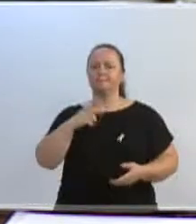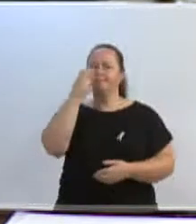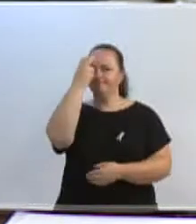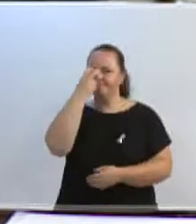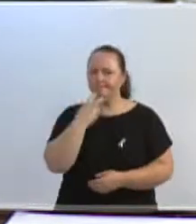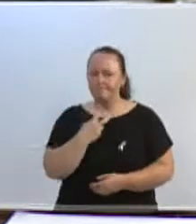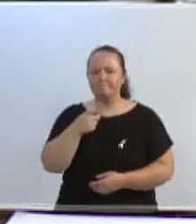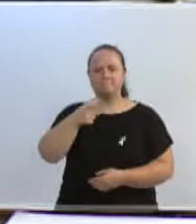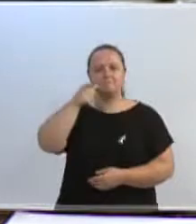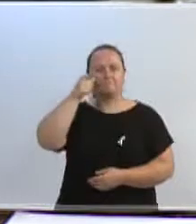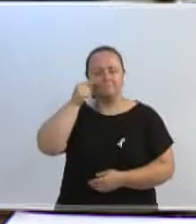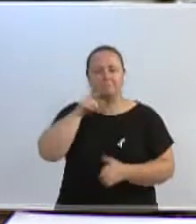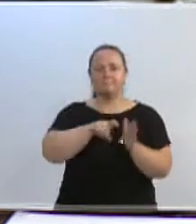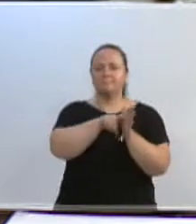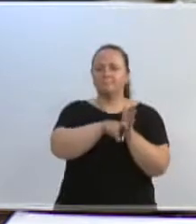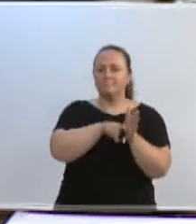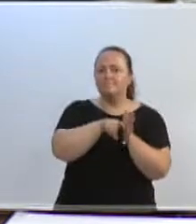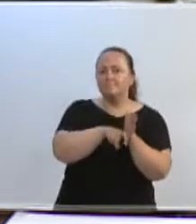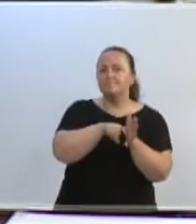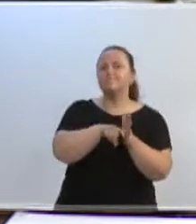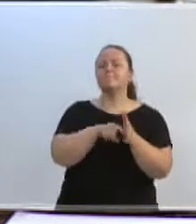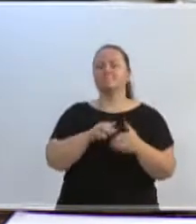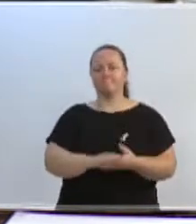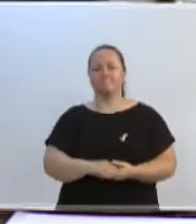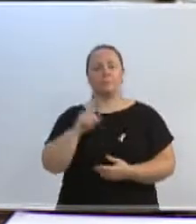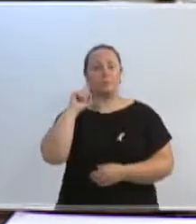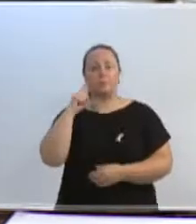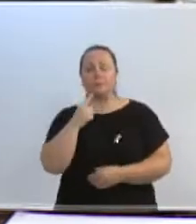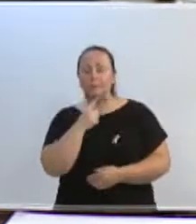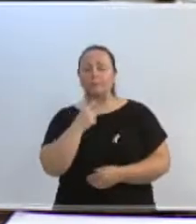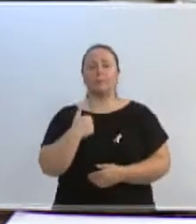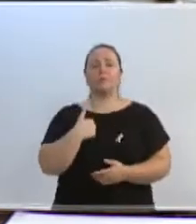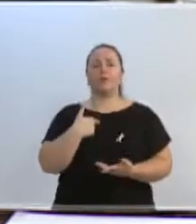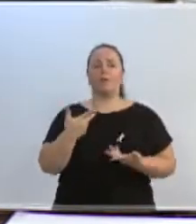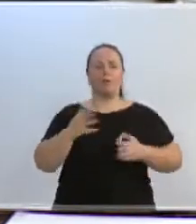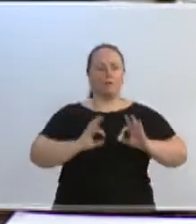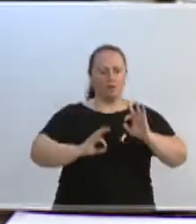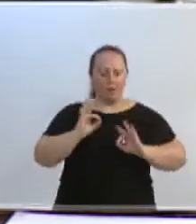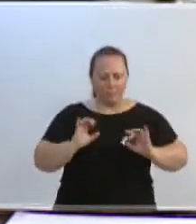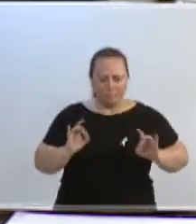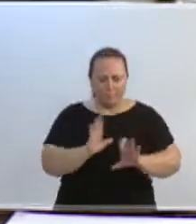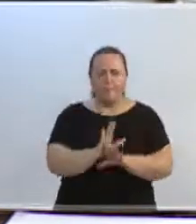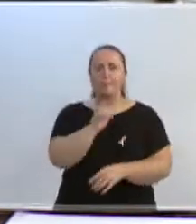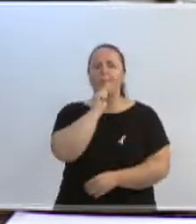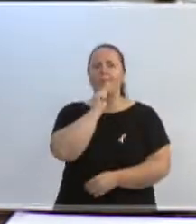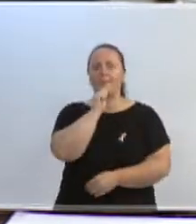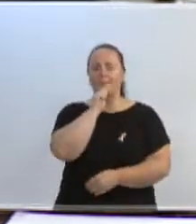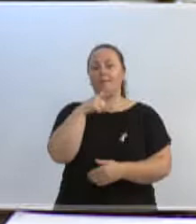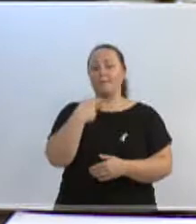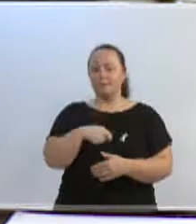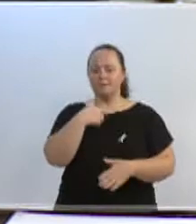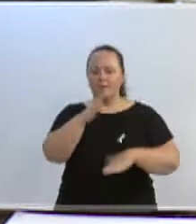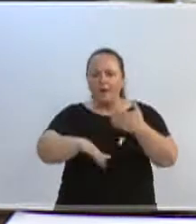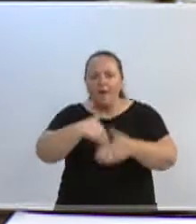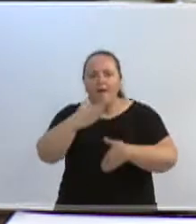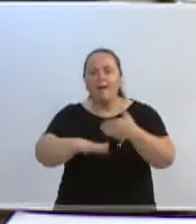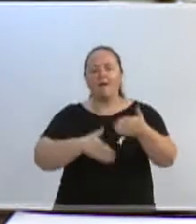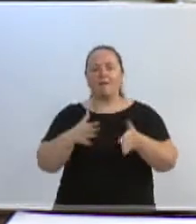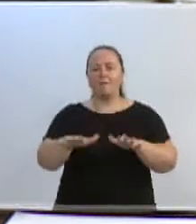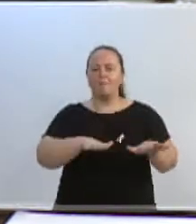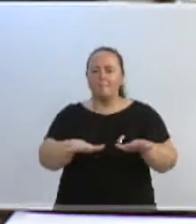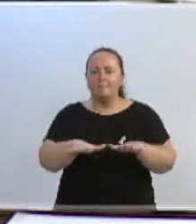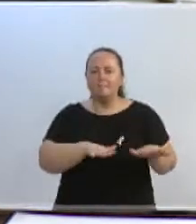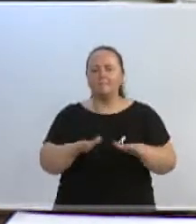auditivos, deficientes físicos, e eu não estava preparado para isso. Mais do que avançarmos na questão da mobilidade,